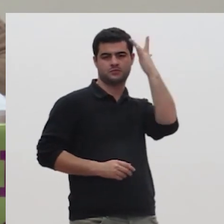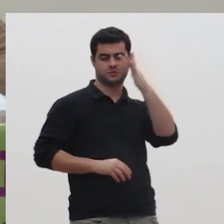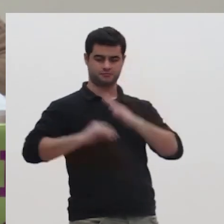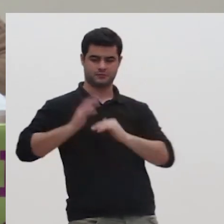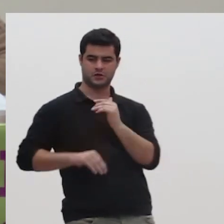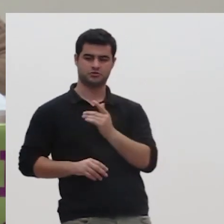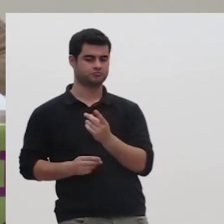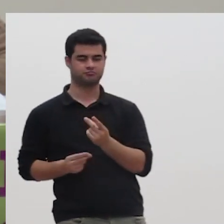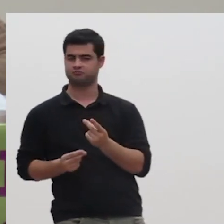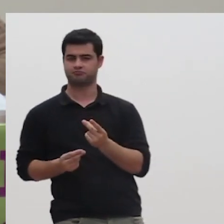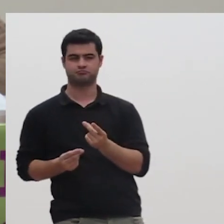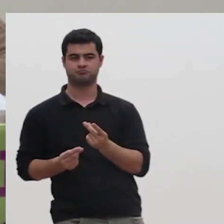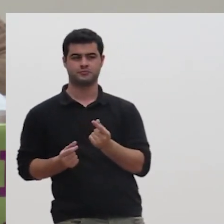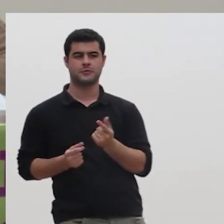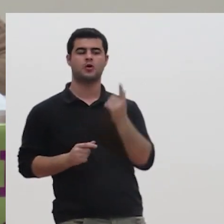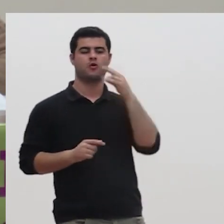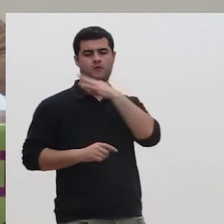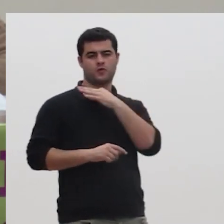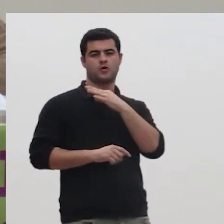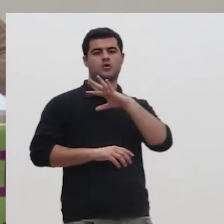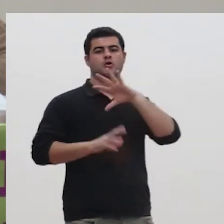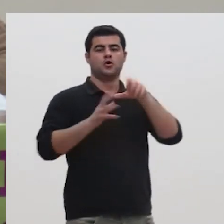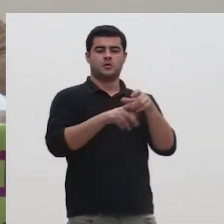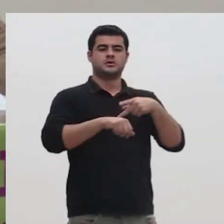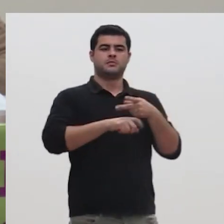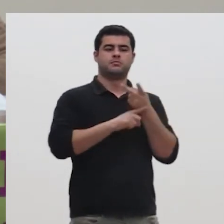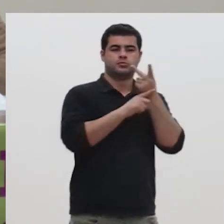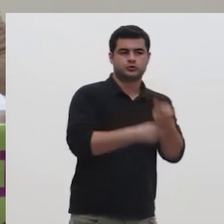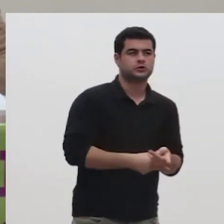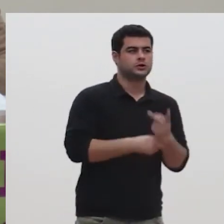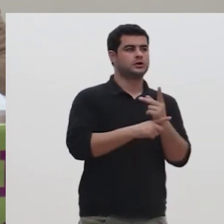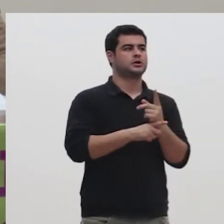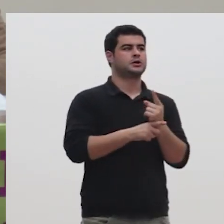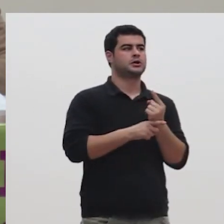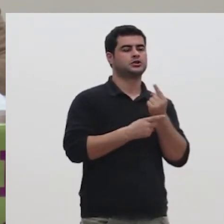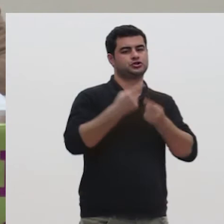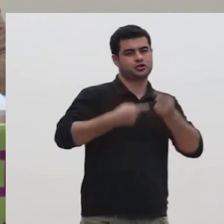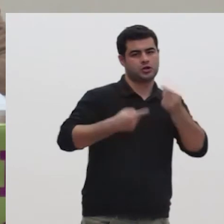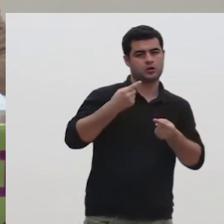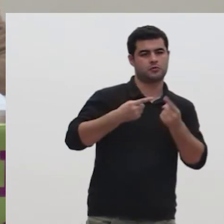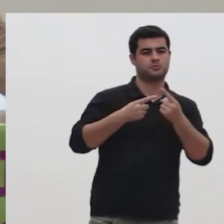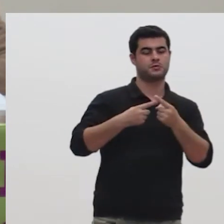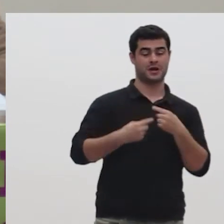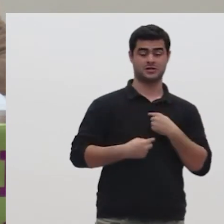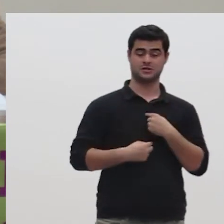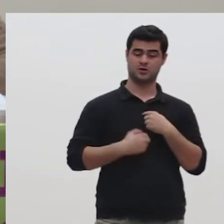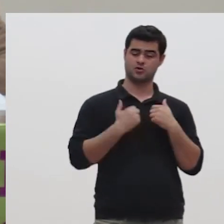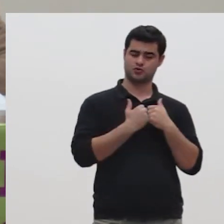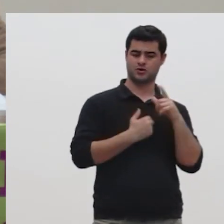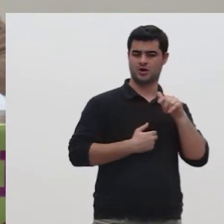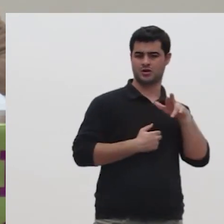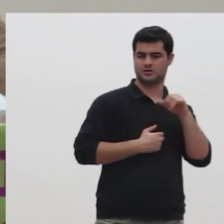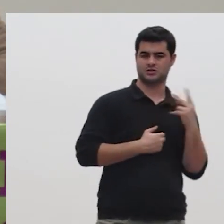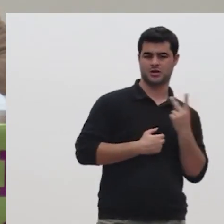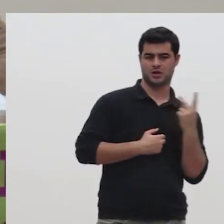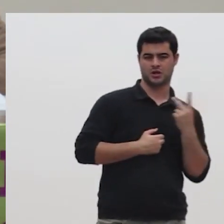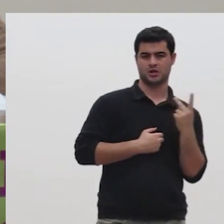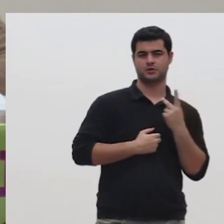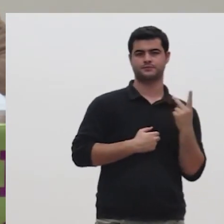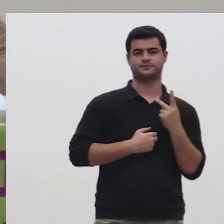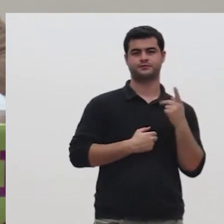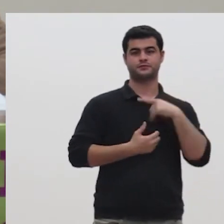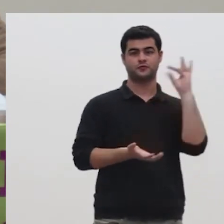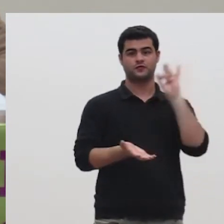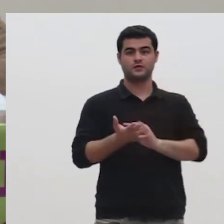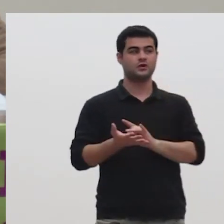nova gestão, e tem que buscar dar efetividade, sempre buscando esse diálogo. Mas eu e a Graciela temos a sensibilidade que a verdadeira